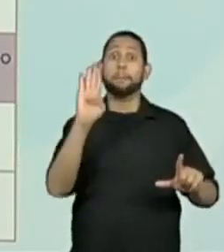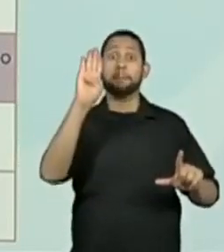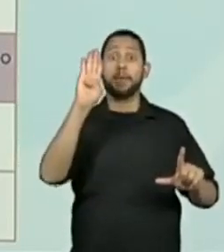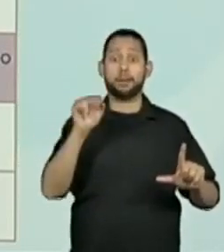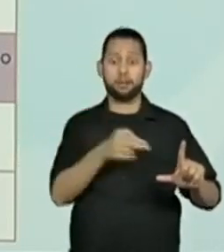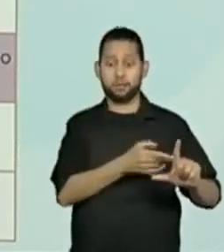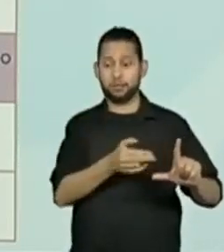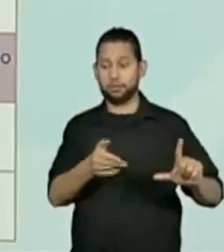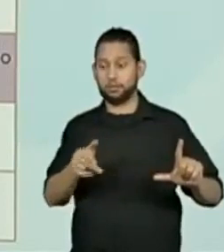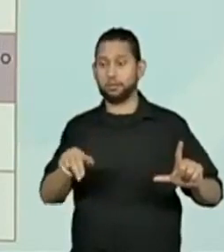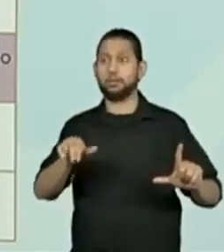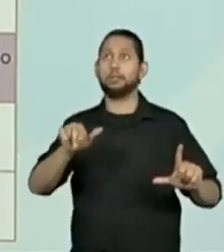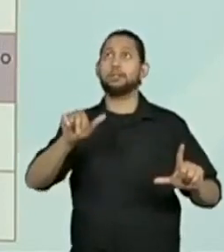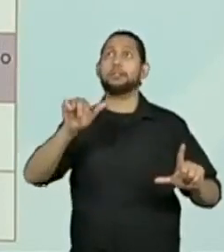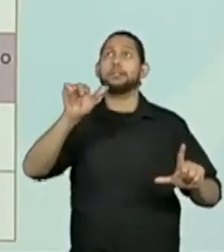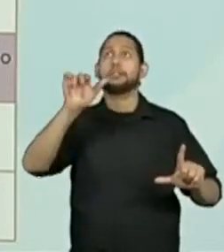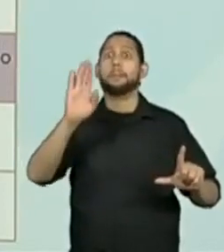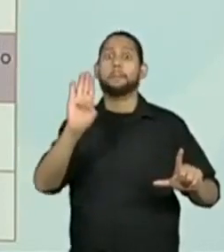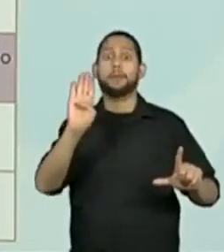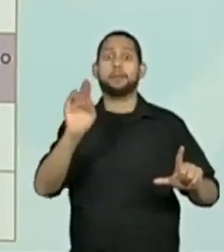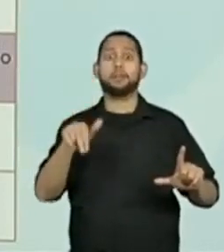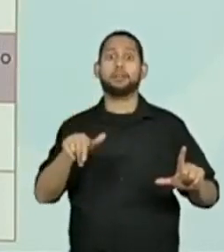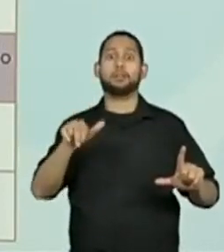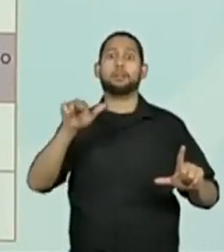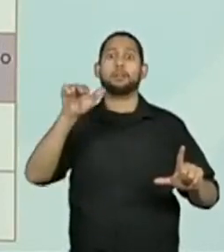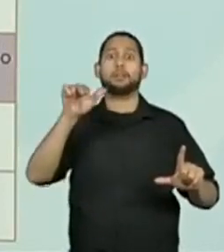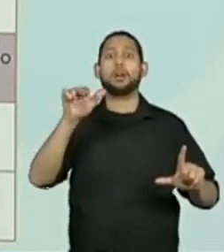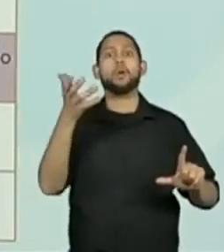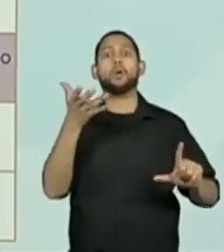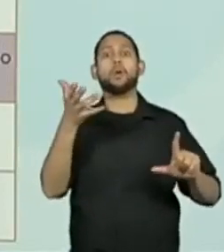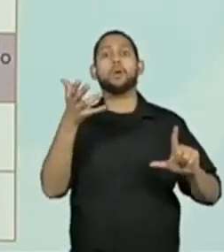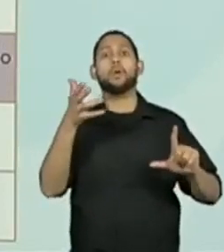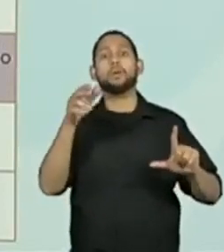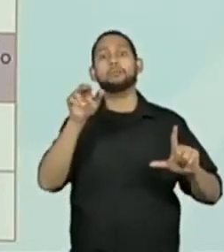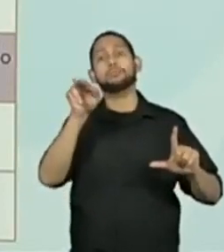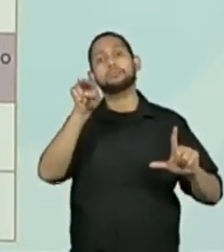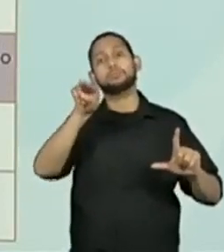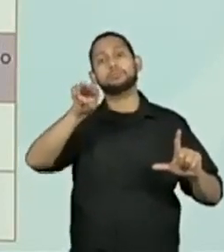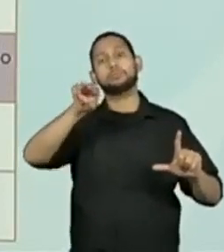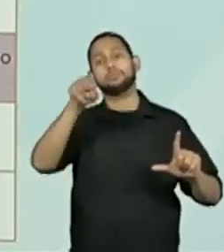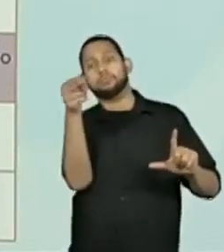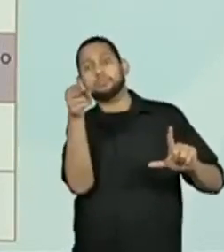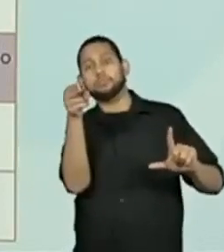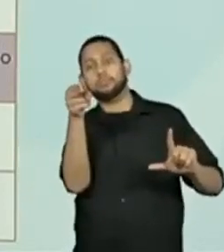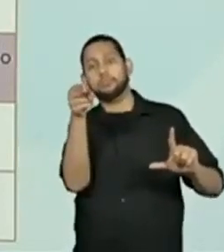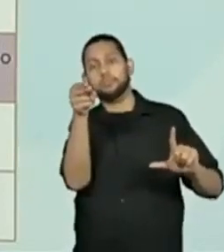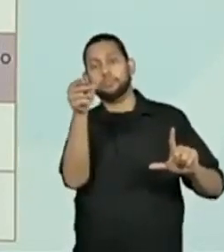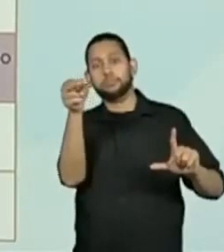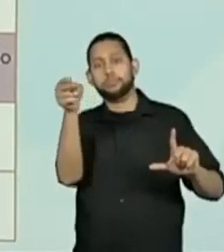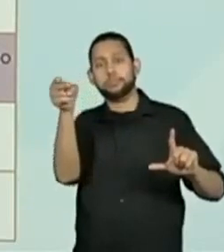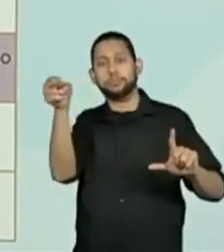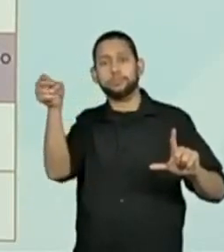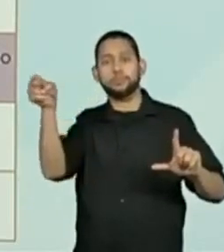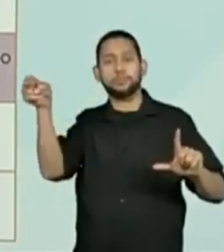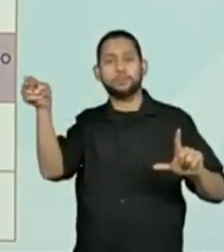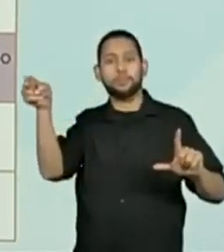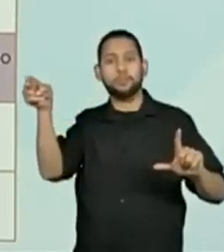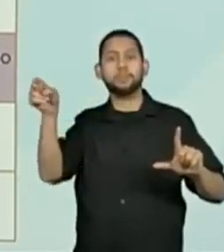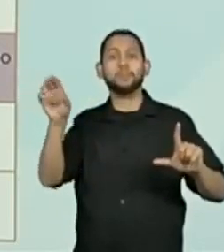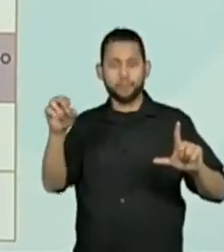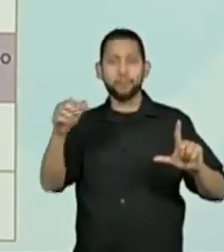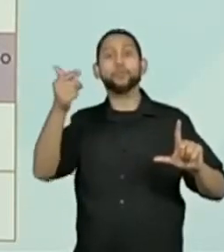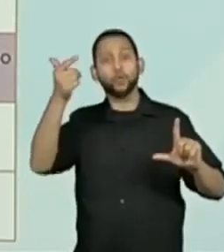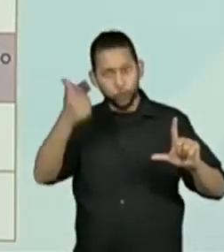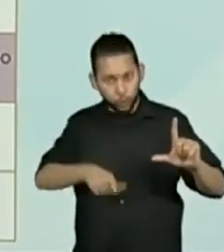ok? Isso. Chegando aqui, ele vai virar agora 90 graus para a esquerda e